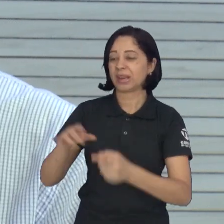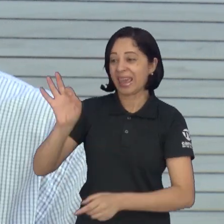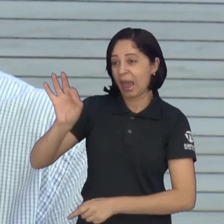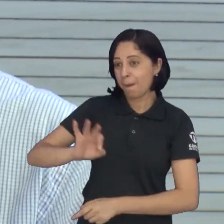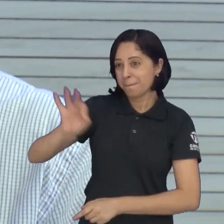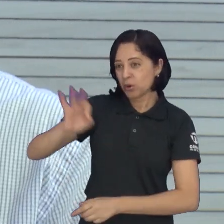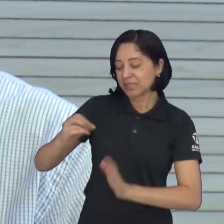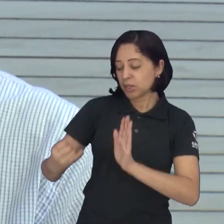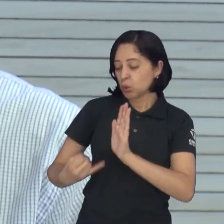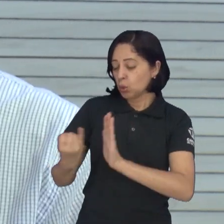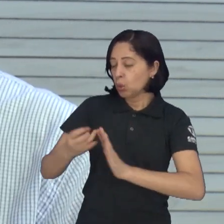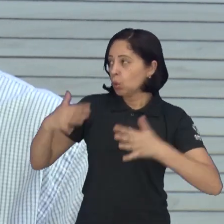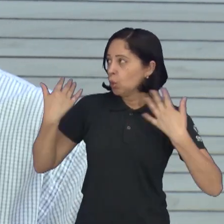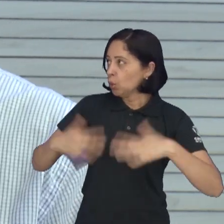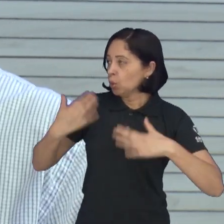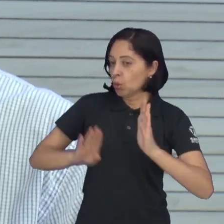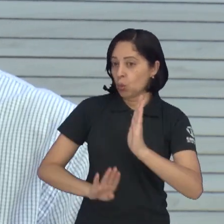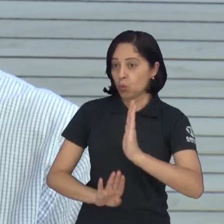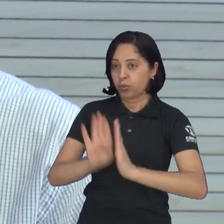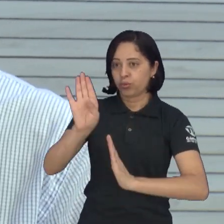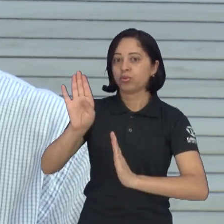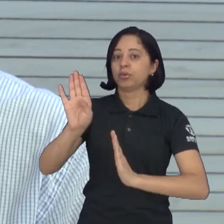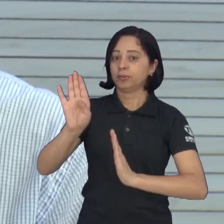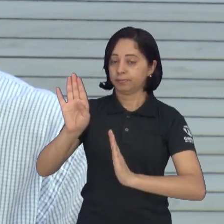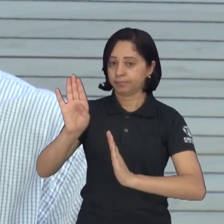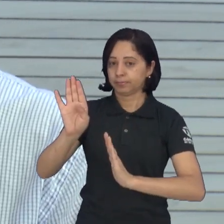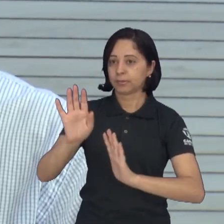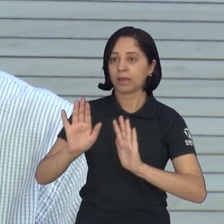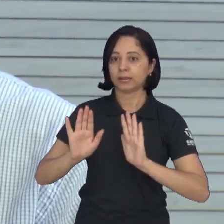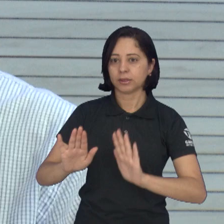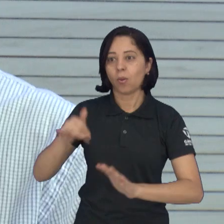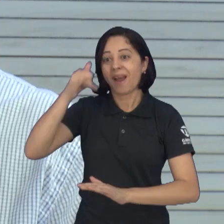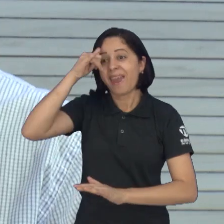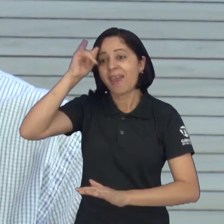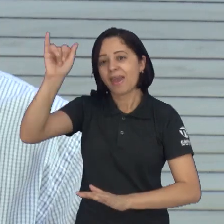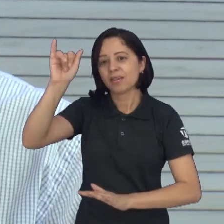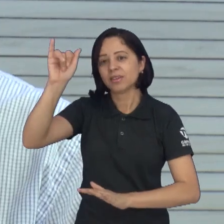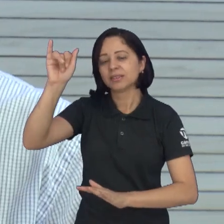de juros é muito alta. Então, evitar ao máximo